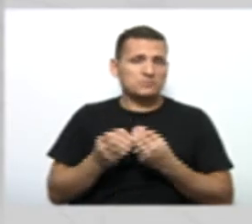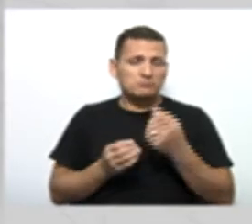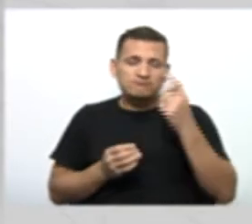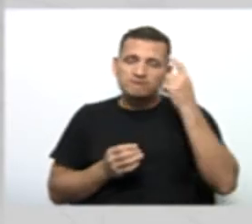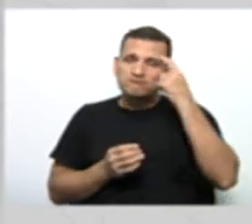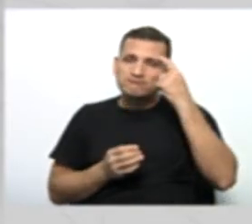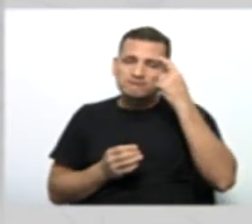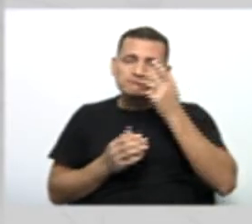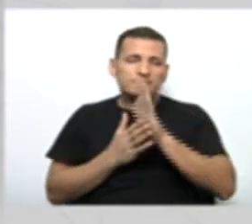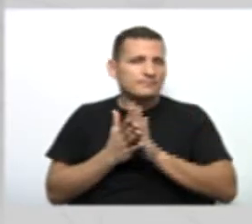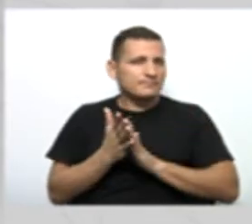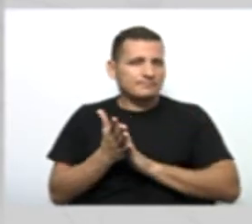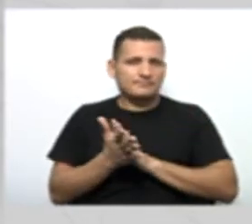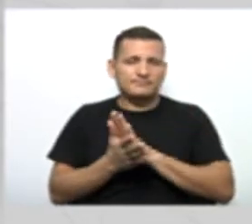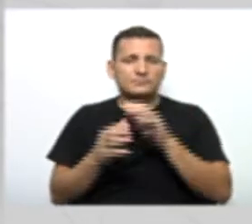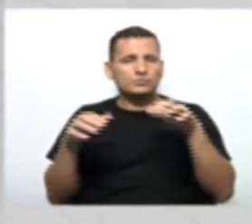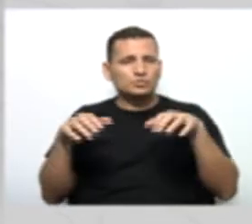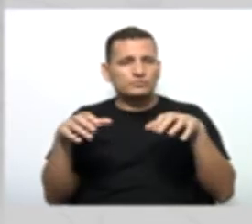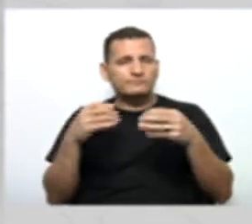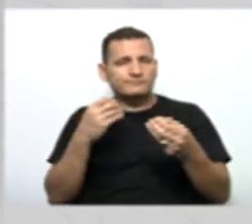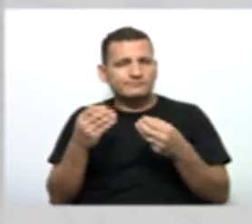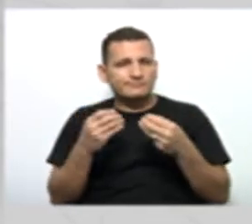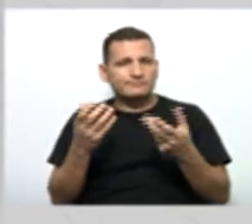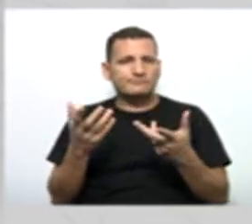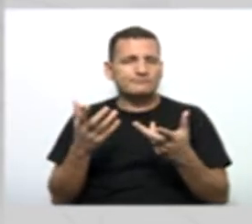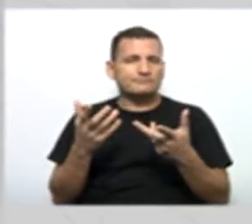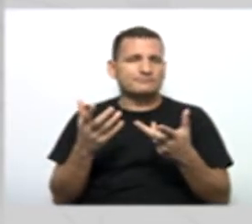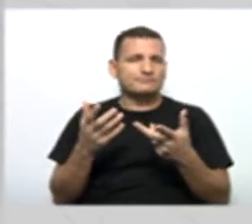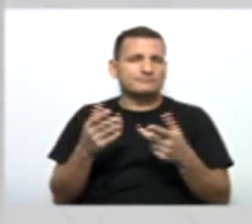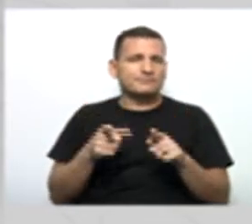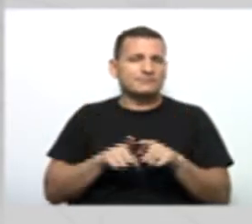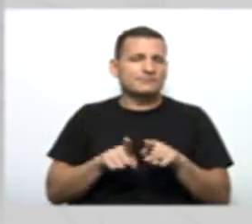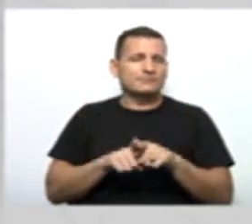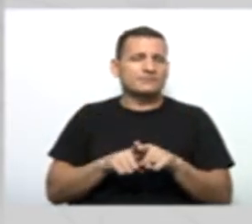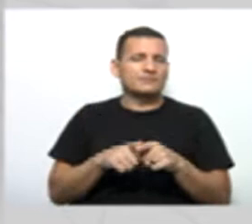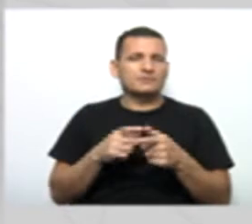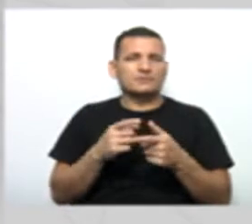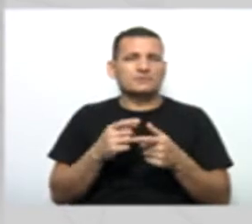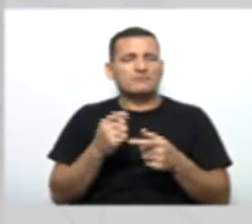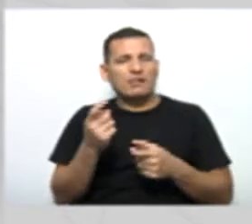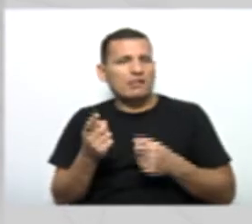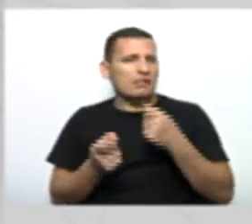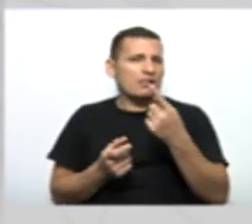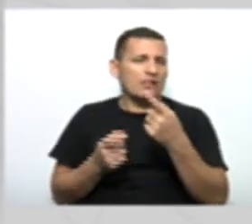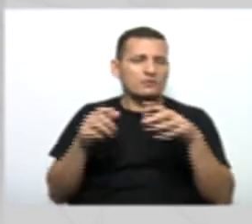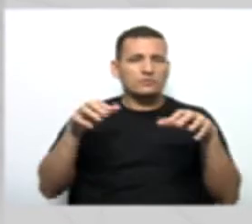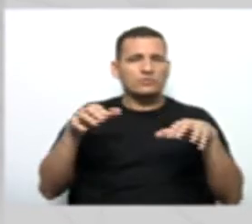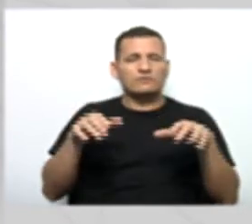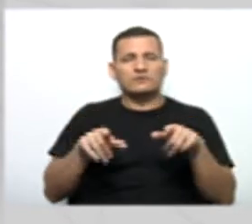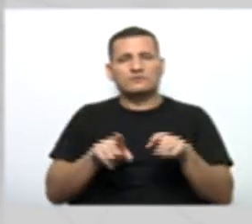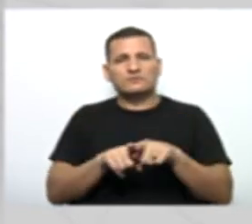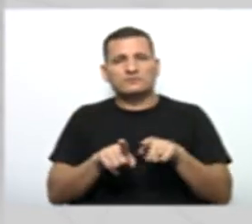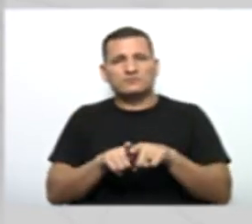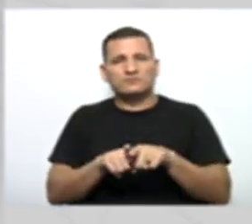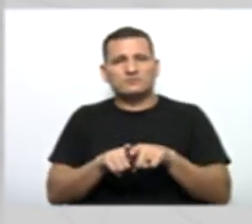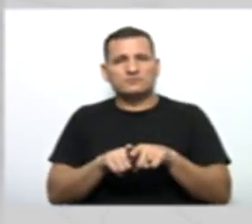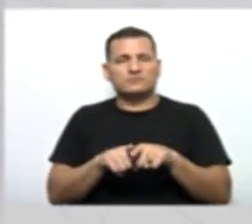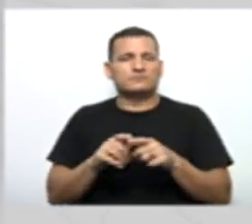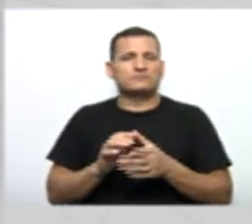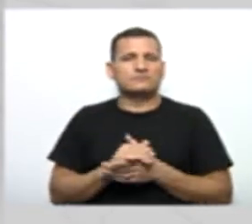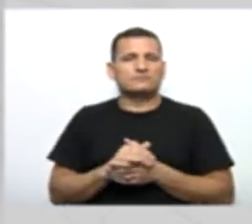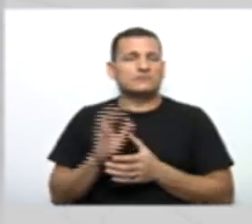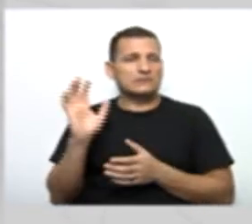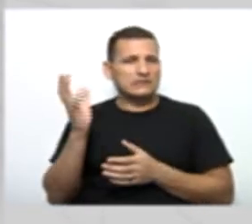de como a chuva ocorria, não tinha ideia da periodicidade que as chuvas ocorriam, de como os ciclos do clima